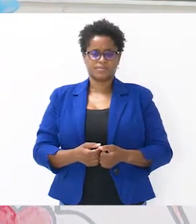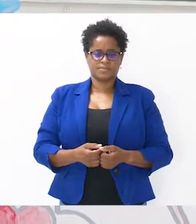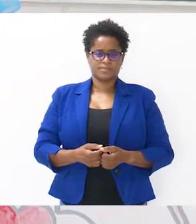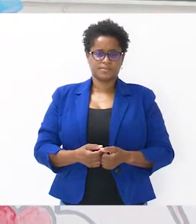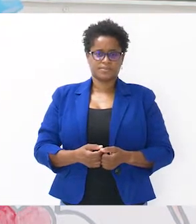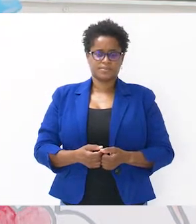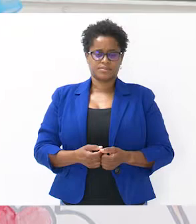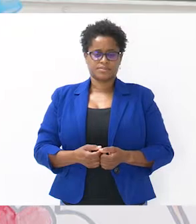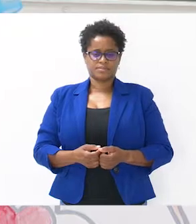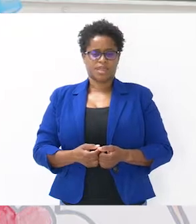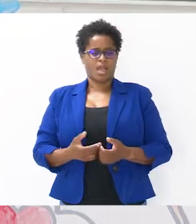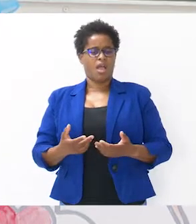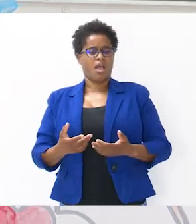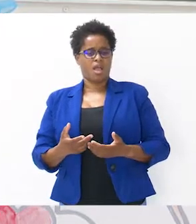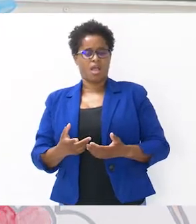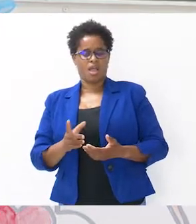Que